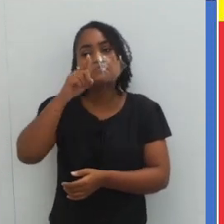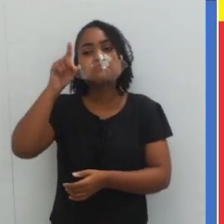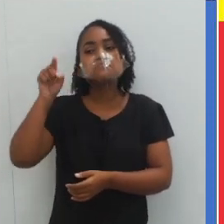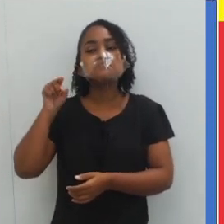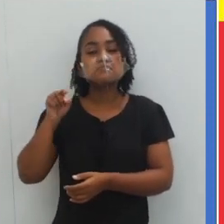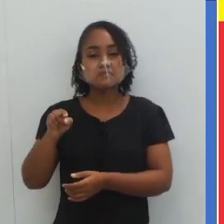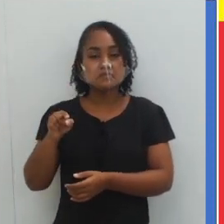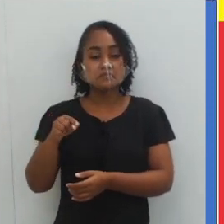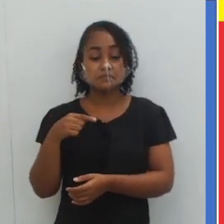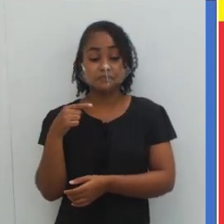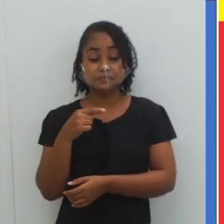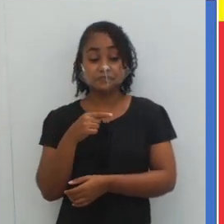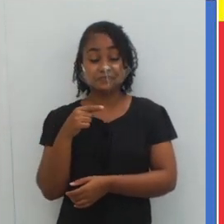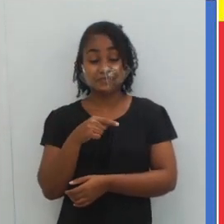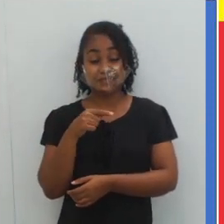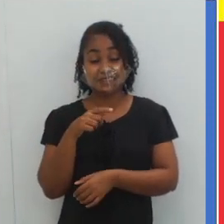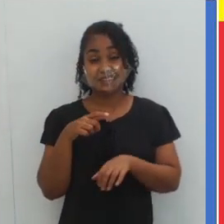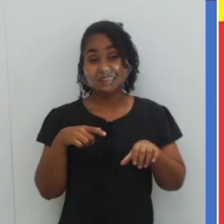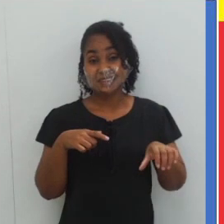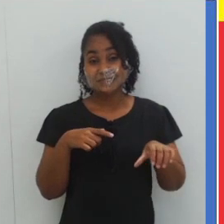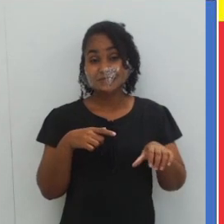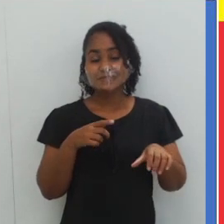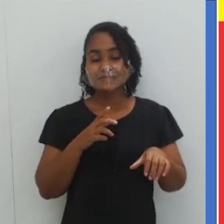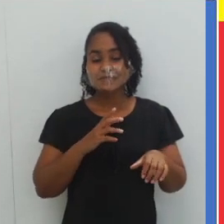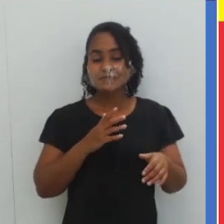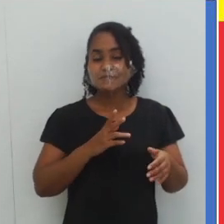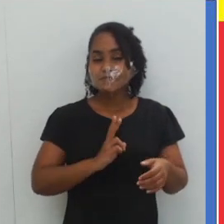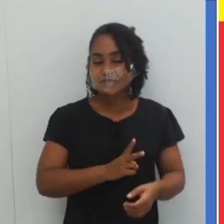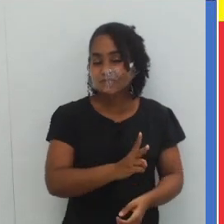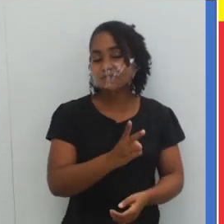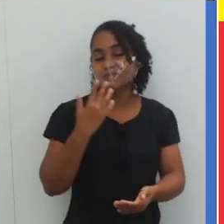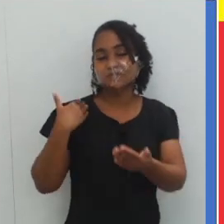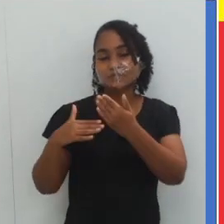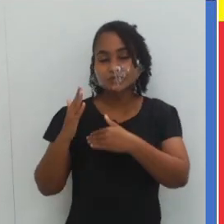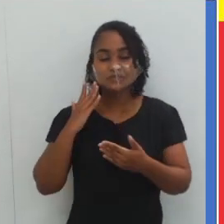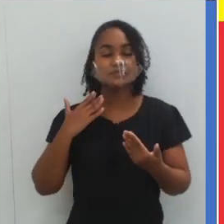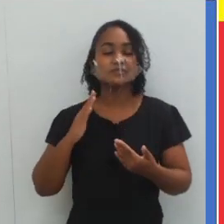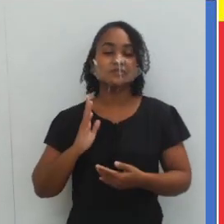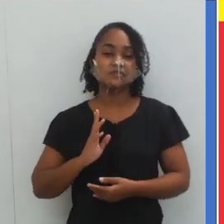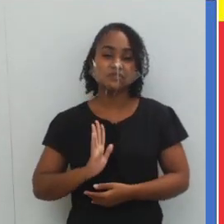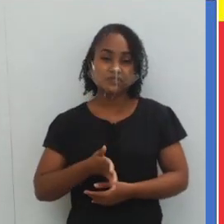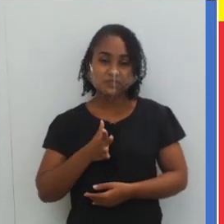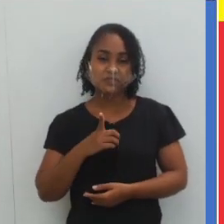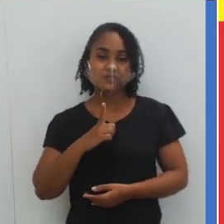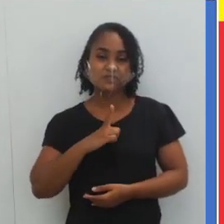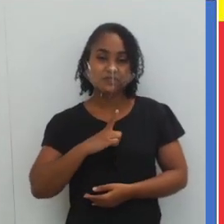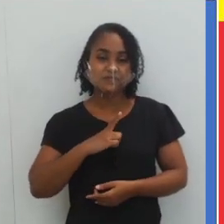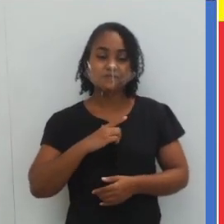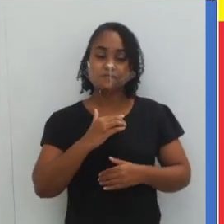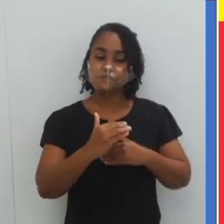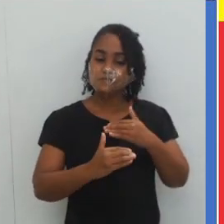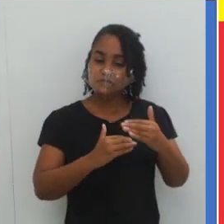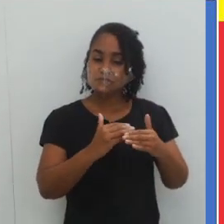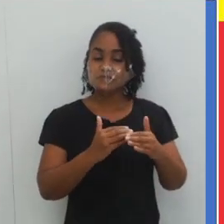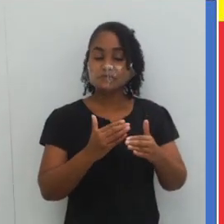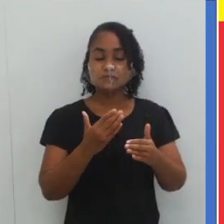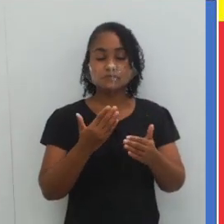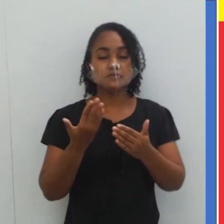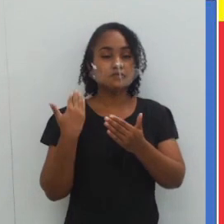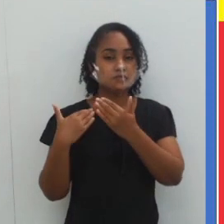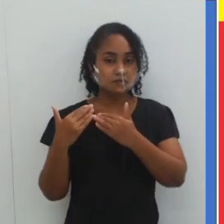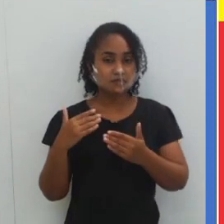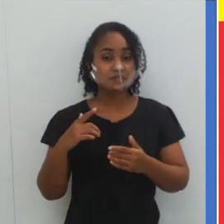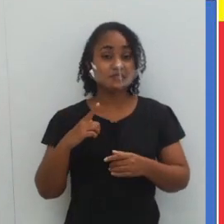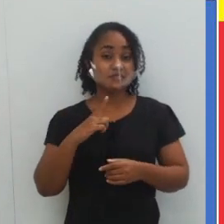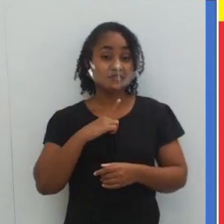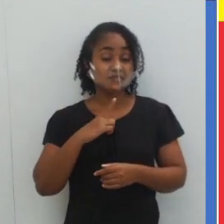interrogar. Ao lado, a gente tem o past continuous, né, que é uma atividade que ela está em progresso lá